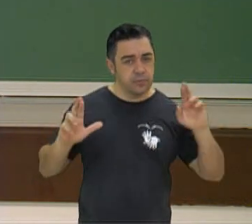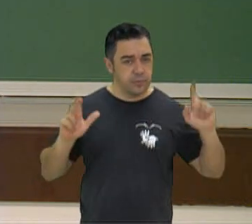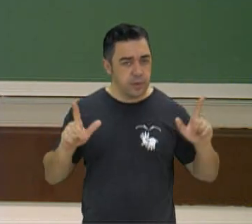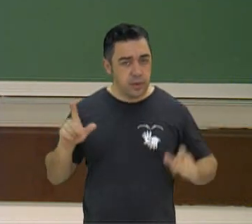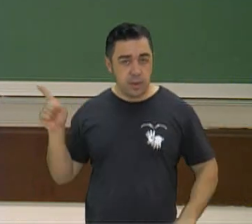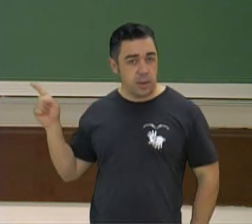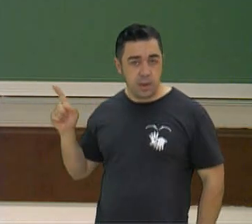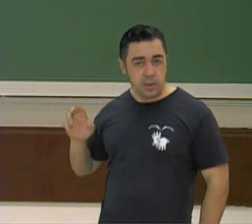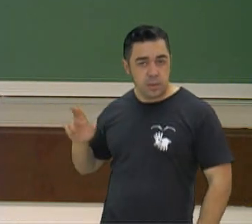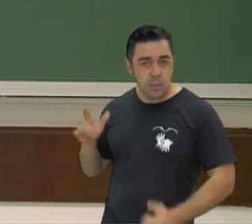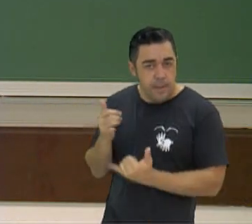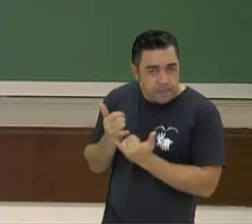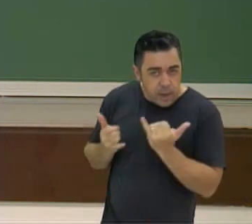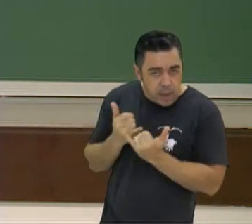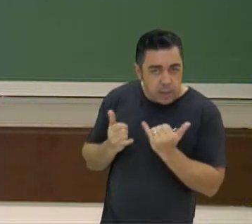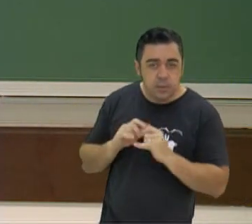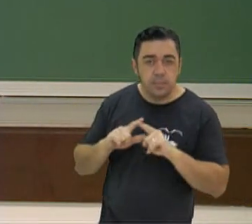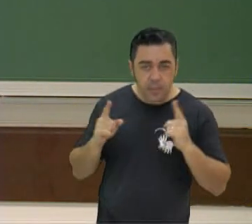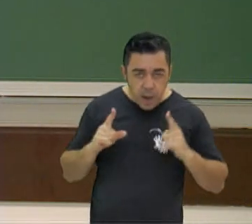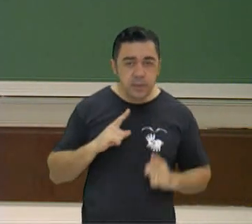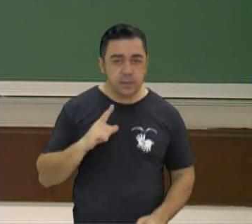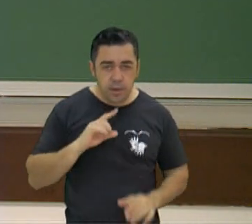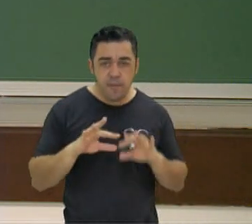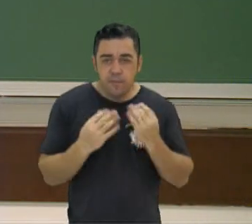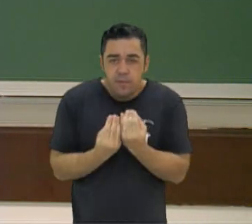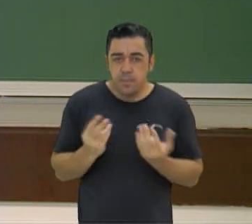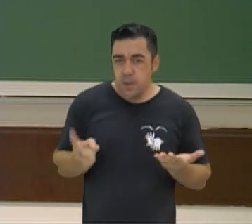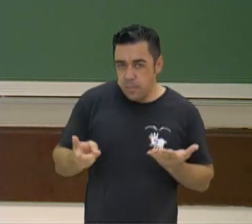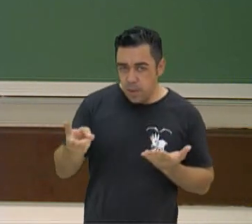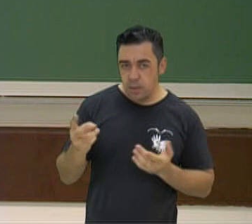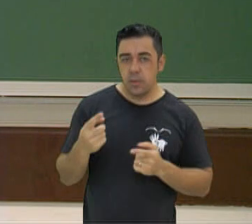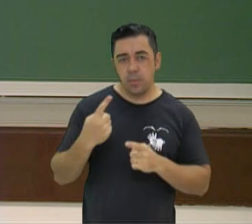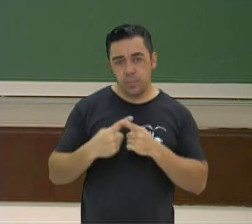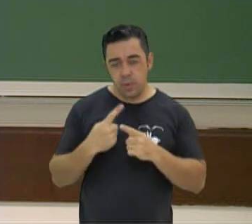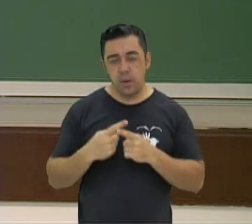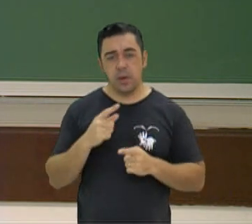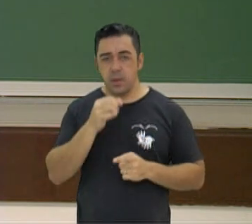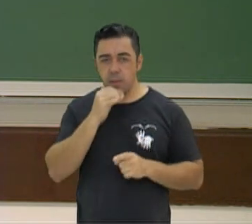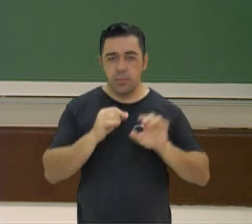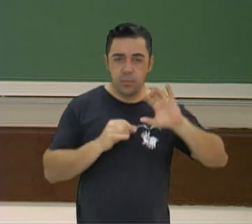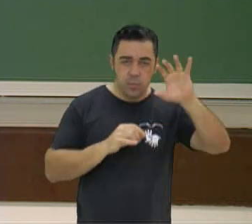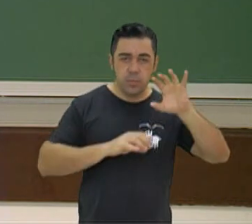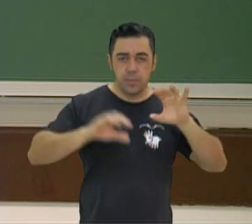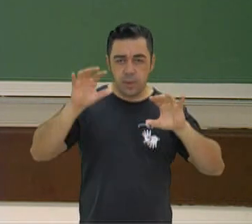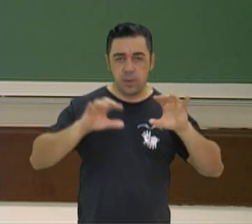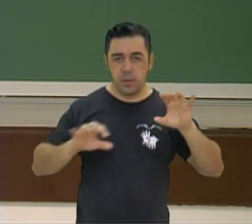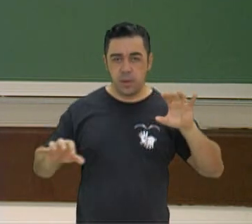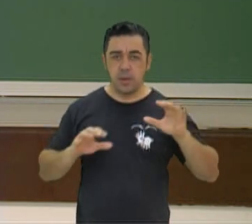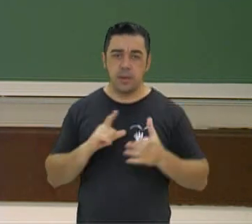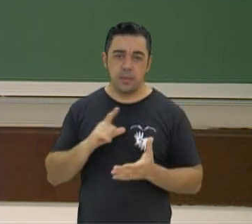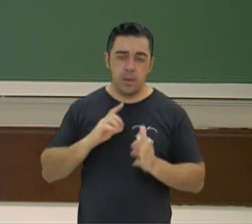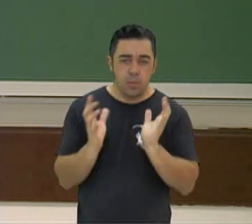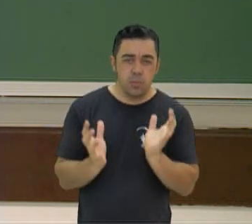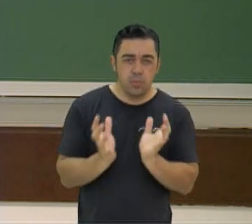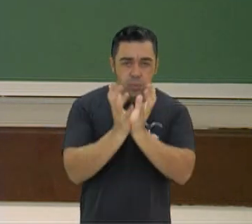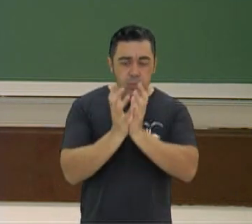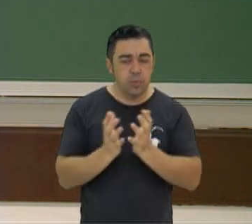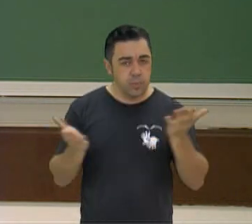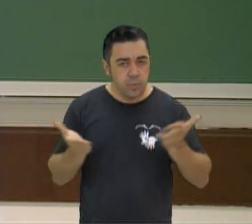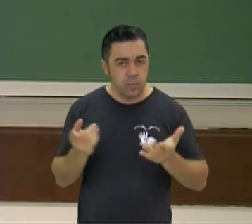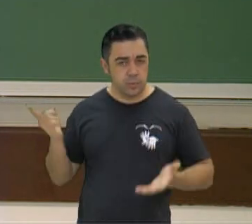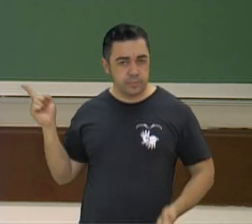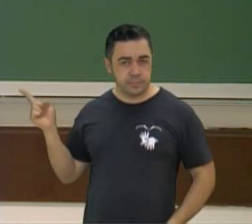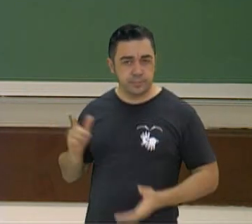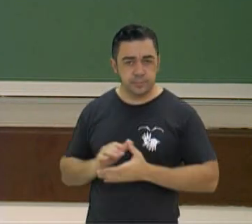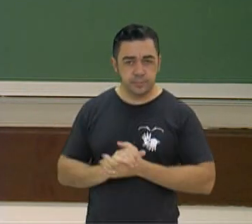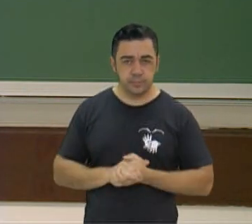se parecerem muito, eles têm um parentesco bem próximo, né? Por essa questão de serem marsupiais, né? Os únicos grupos que a gente tem aqui